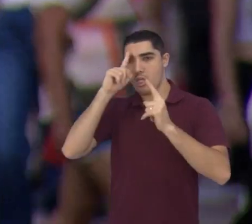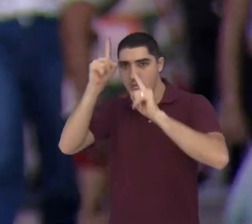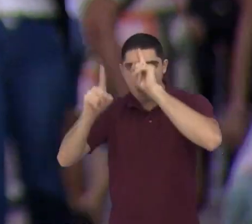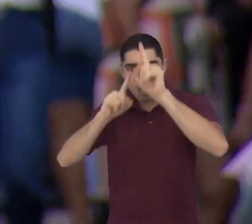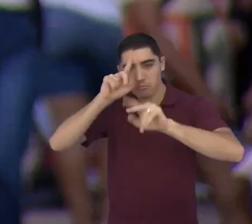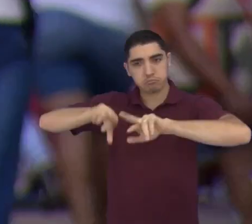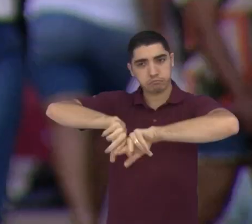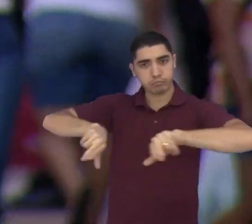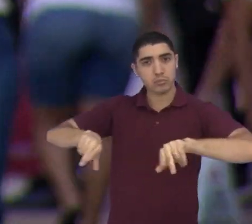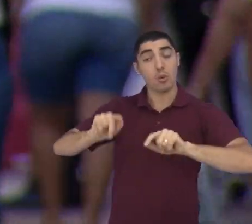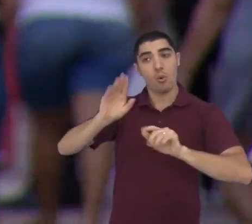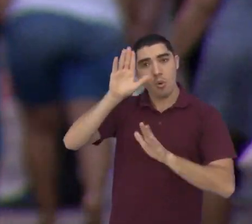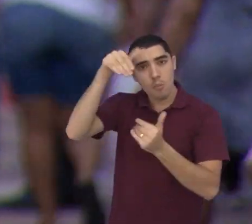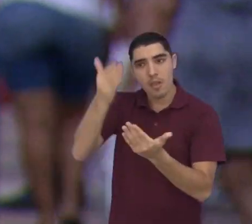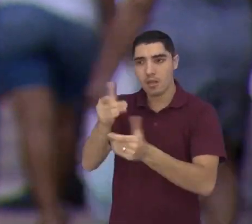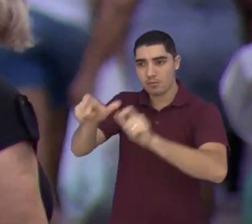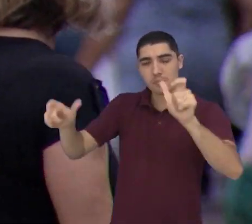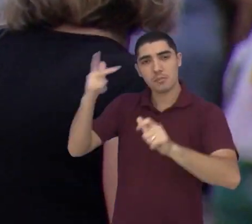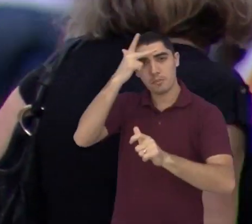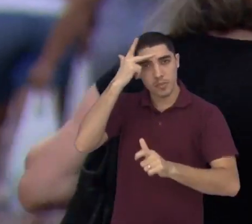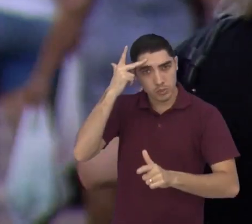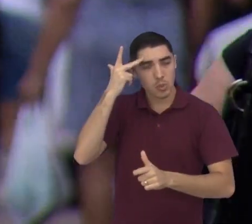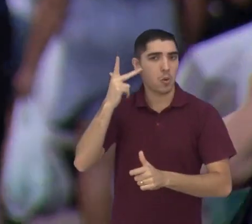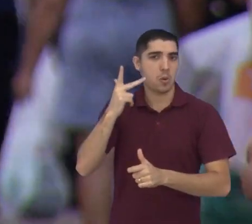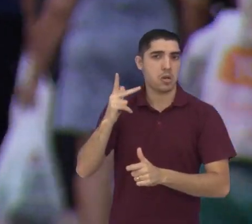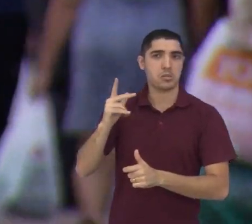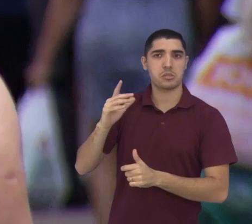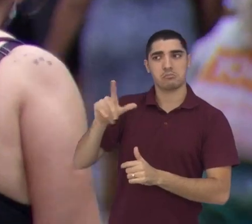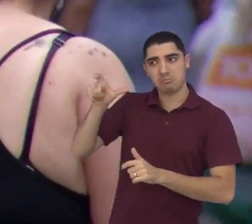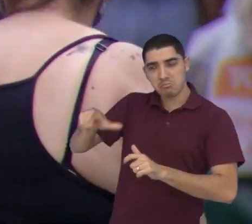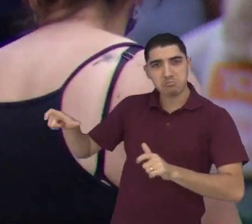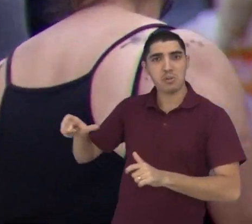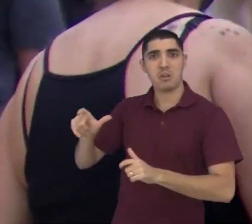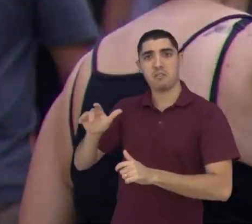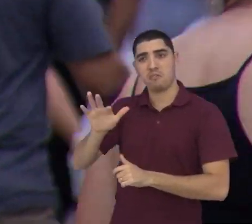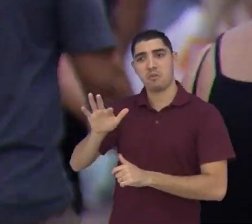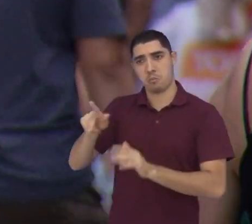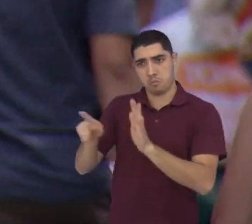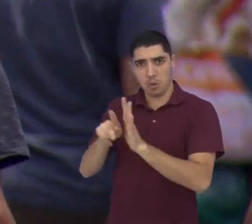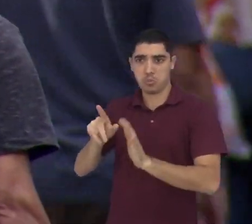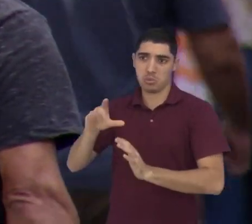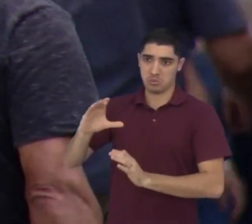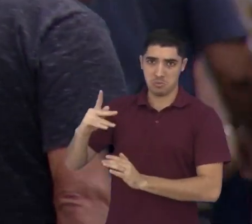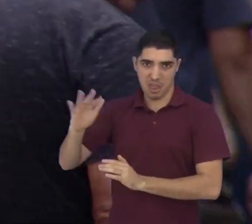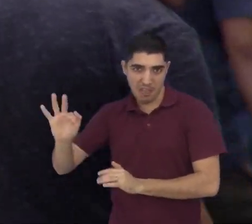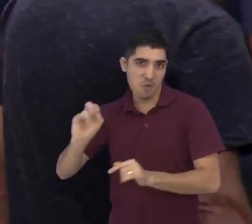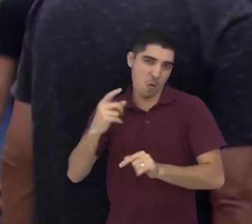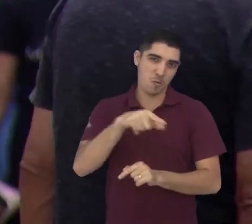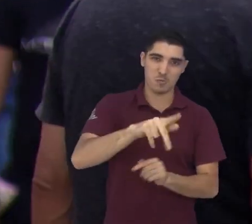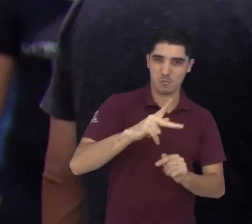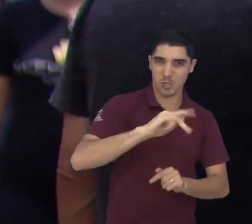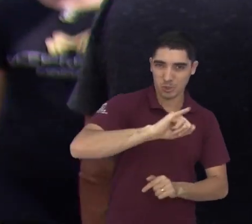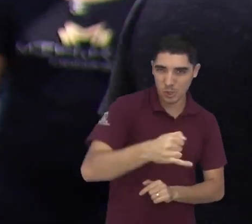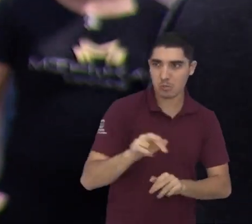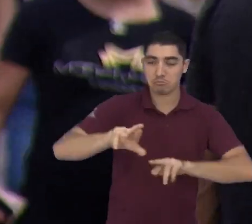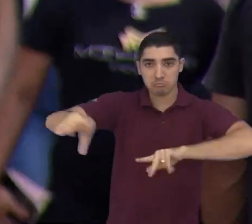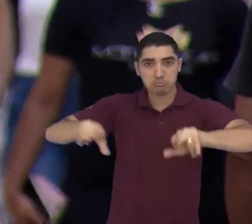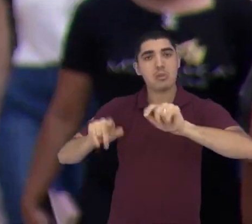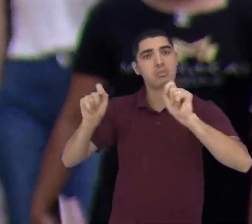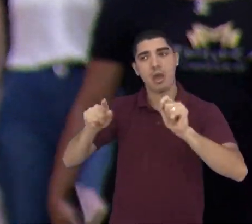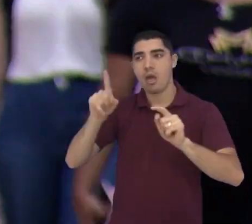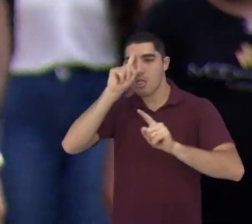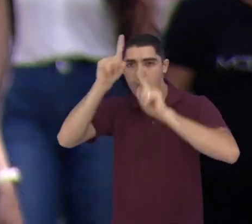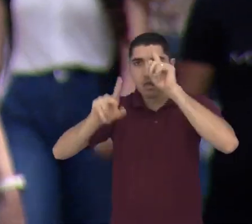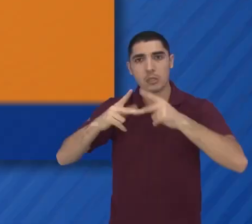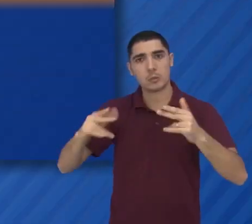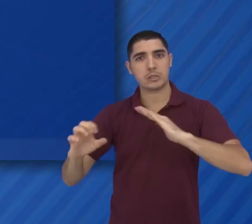O objetivo é homenagear e reconhecer pessoas físicas ou jurídicas que tenham se destacado no desenvolvimento de negócios inovadores